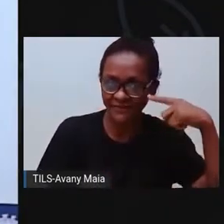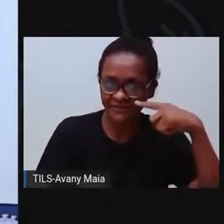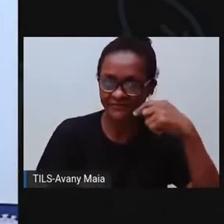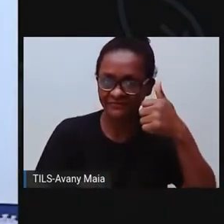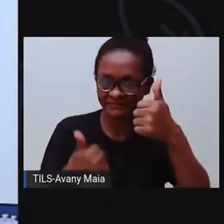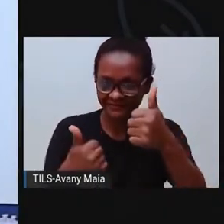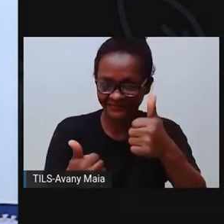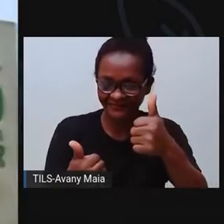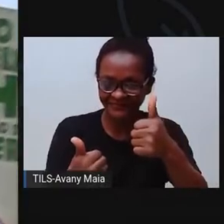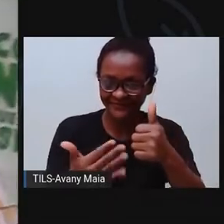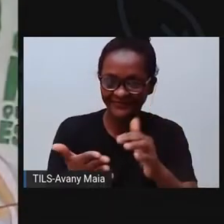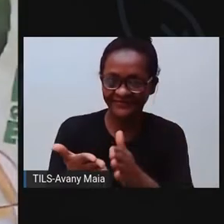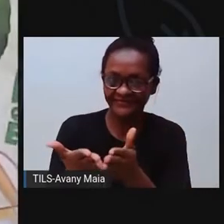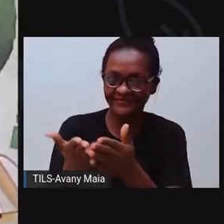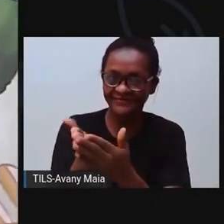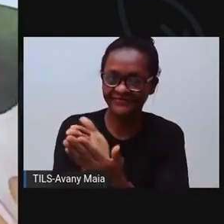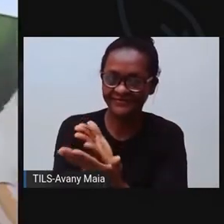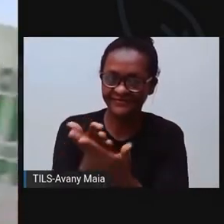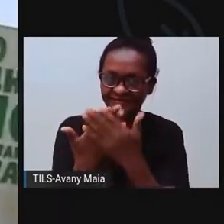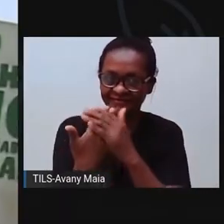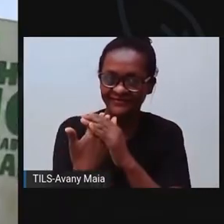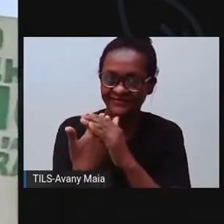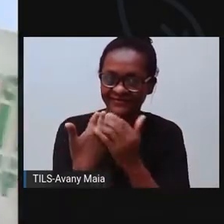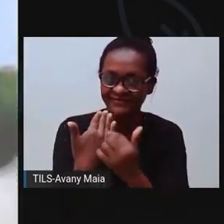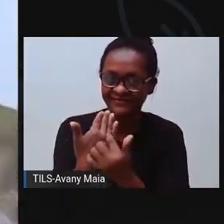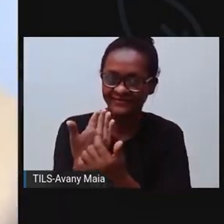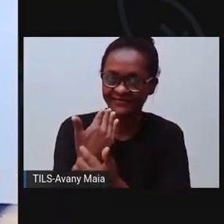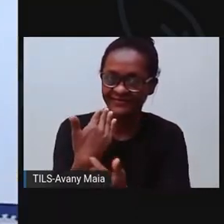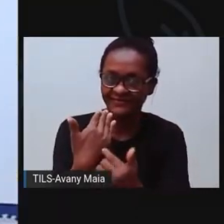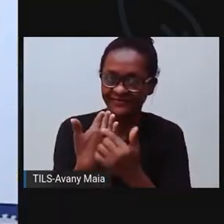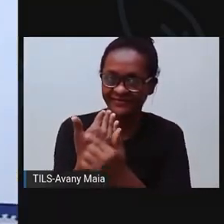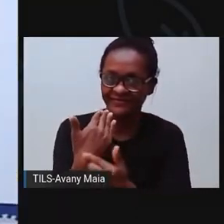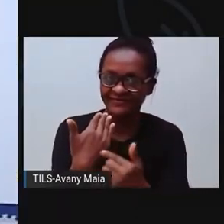está a contracapa, ó, do livro.